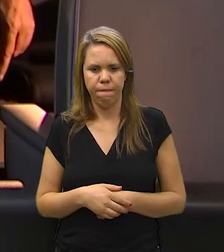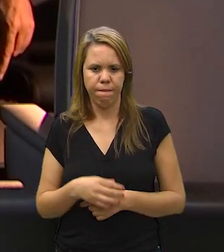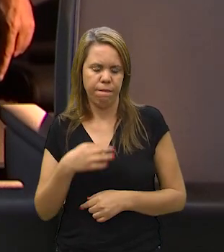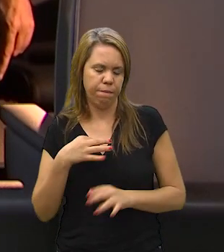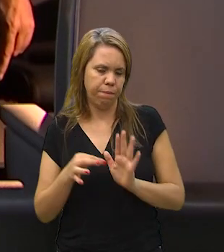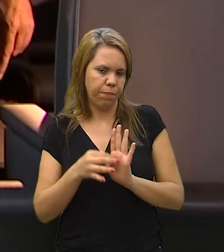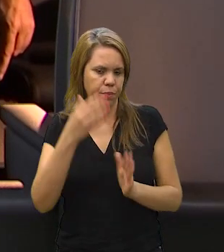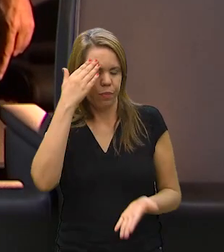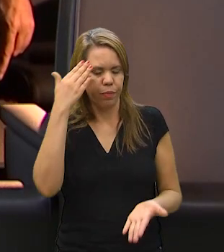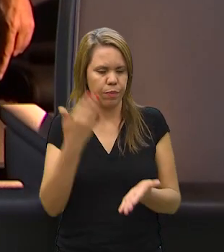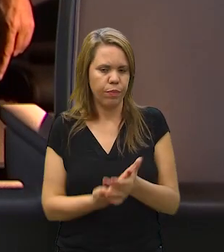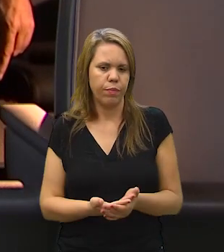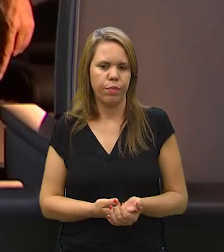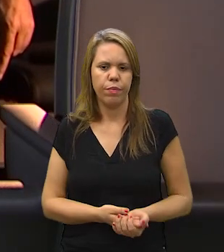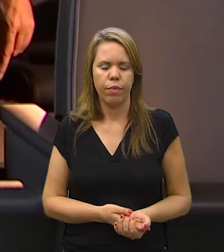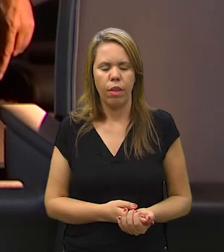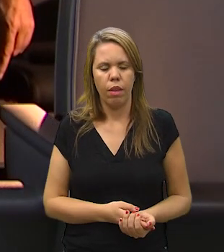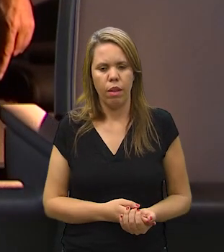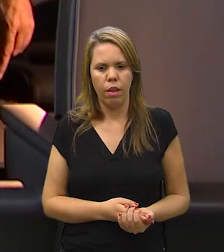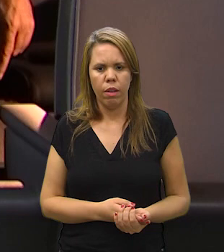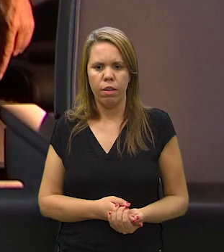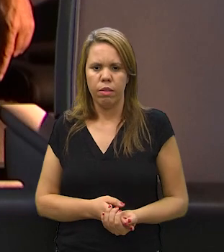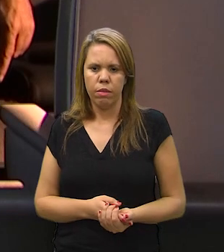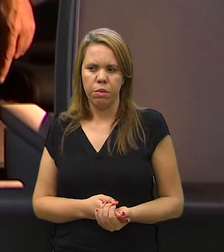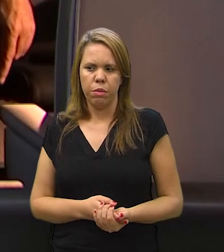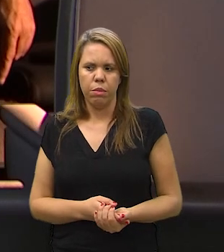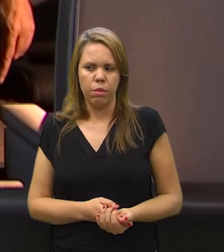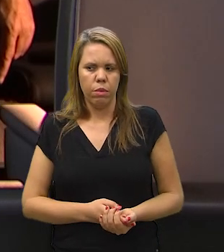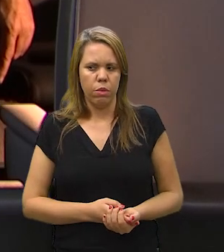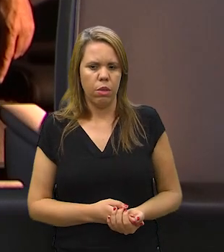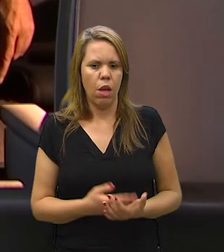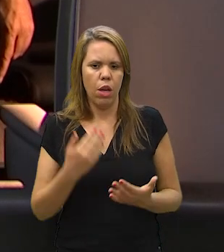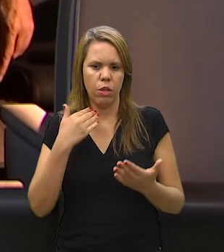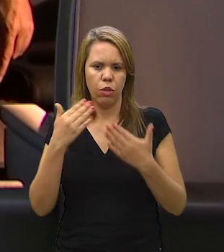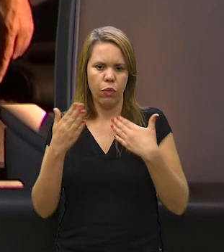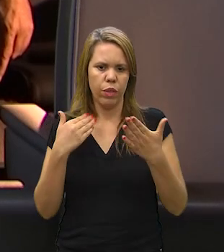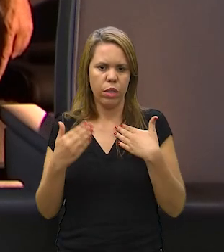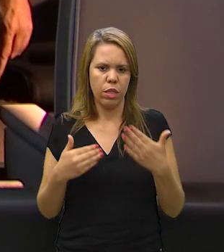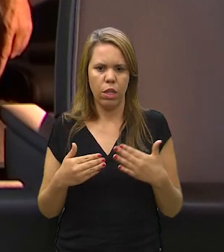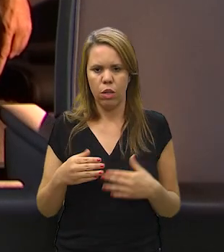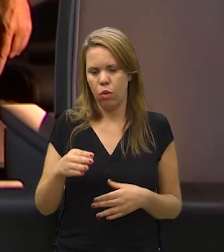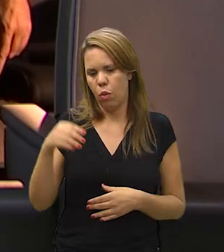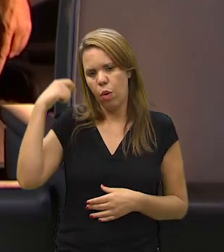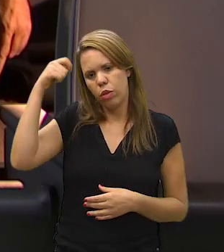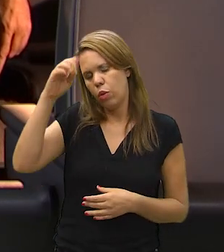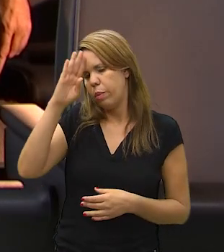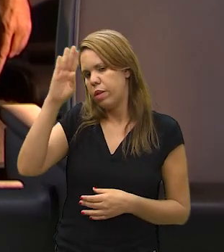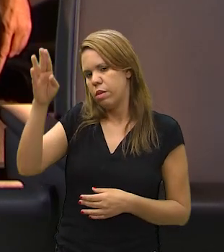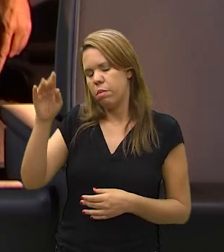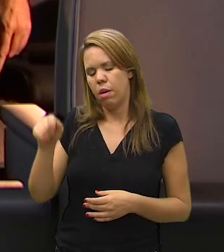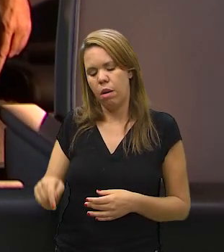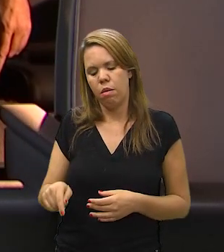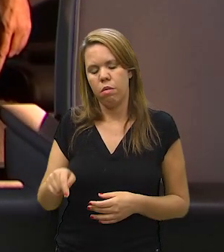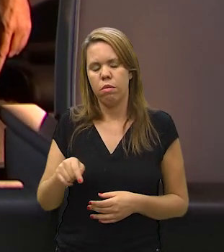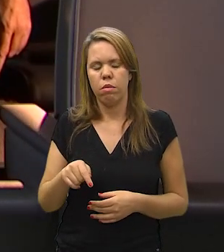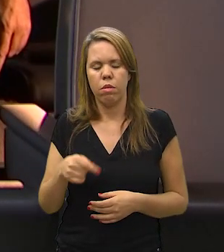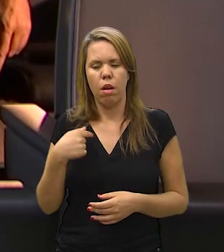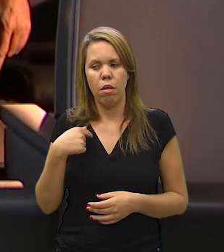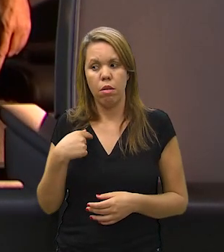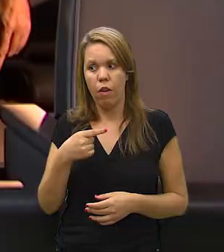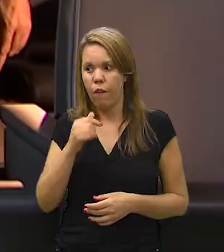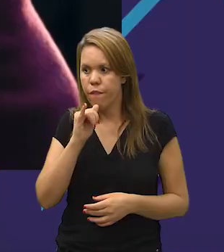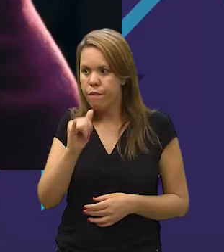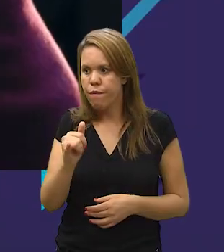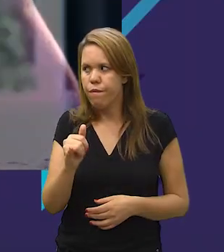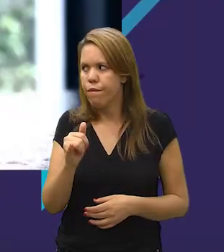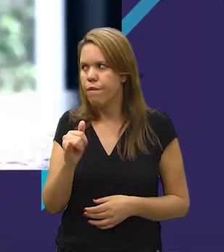eu acredito que foi a cena que eu estou conversando com o protagonista e ali eu